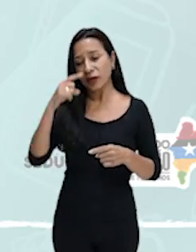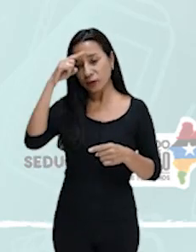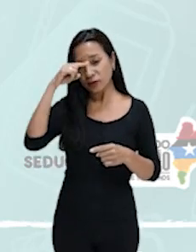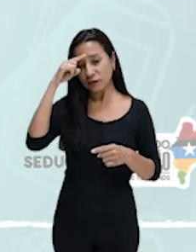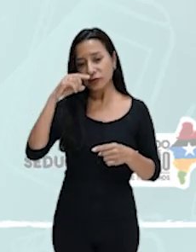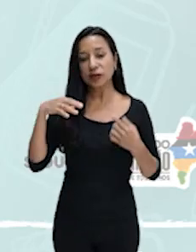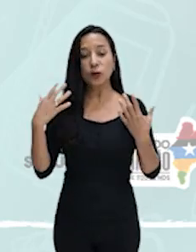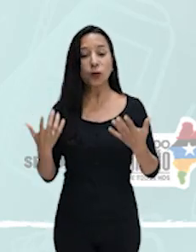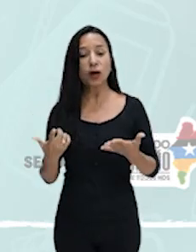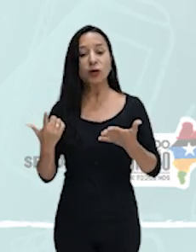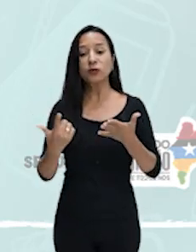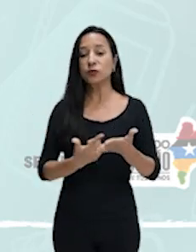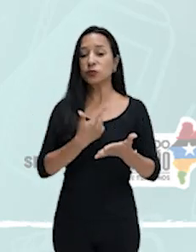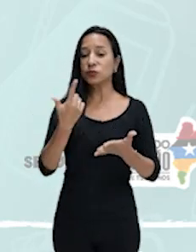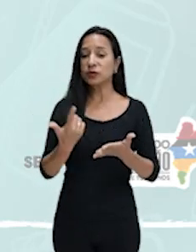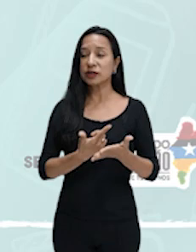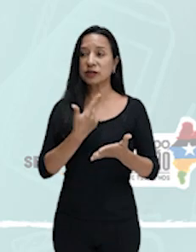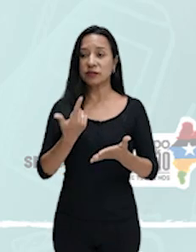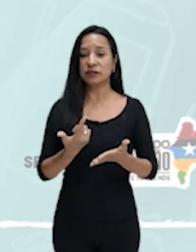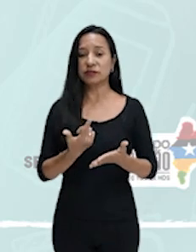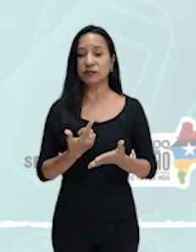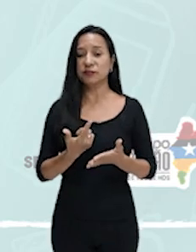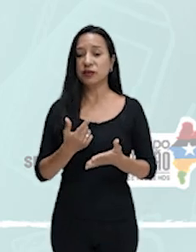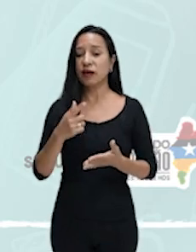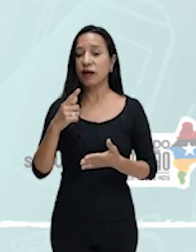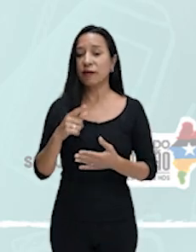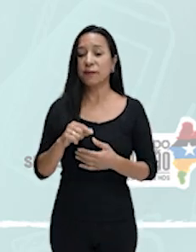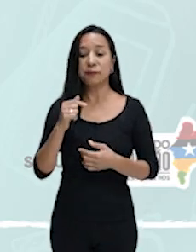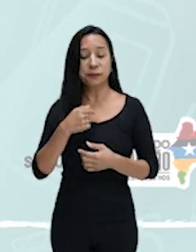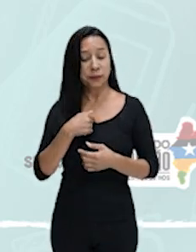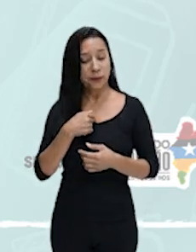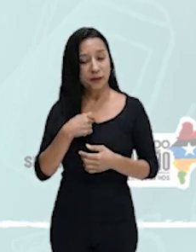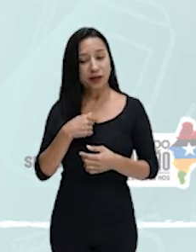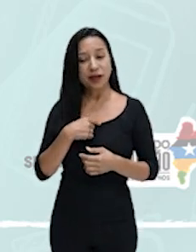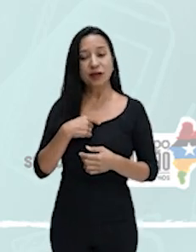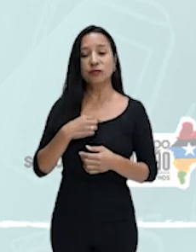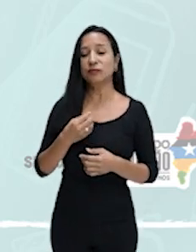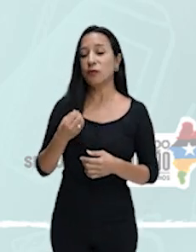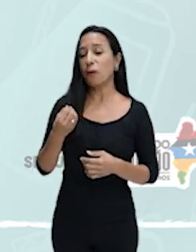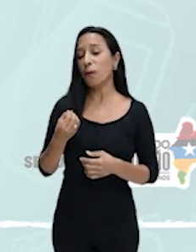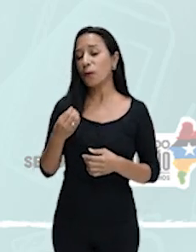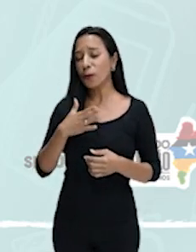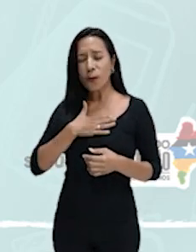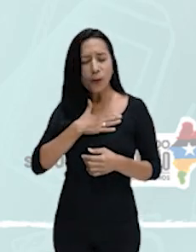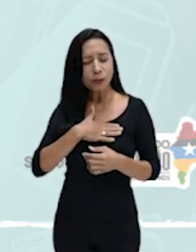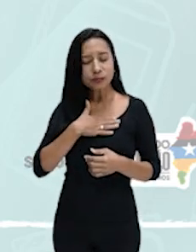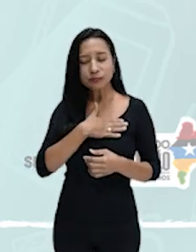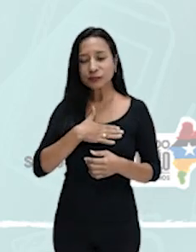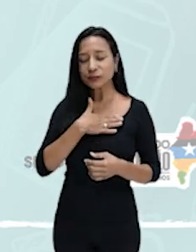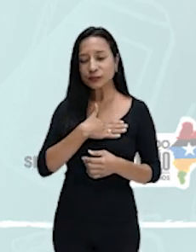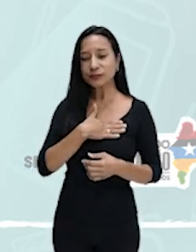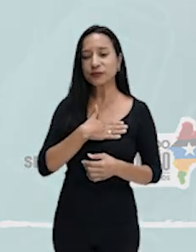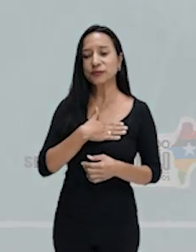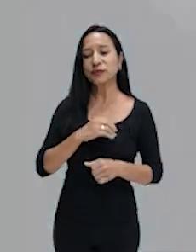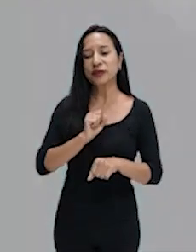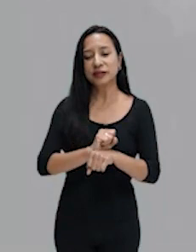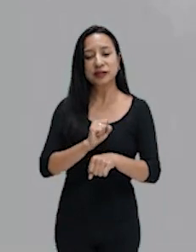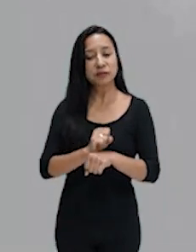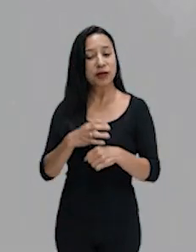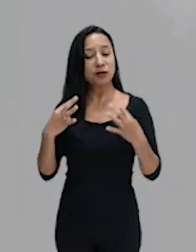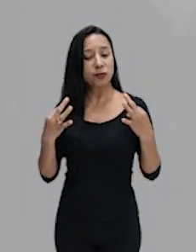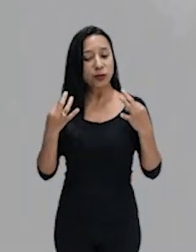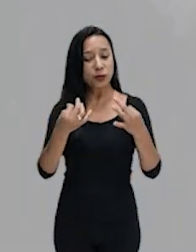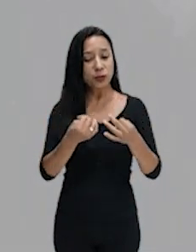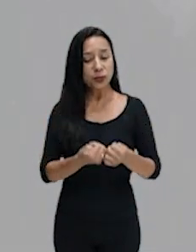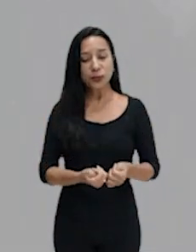as obras da Frida Kahlo? Eu sou fã de carteirinha da Frida e espero que vocês que são fãs da Frida também, mas não